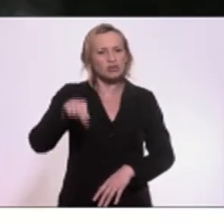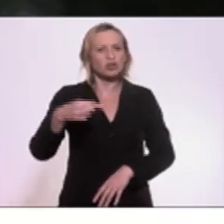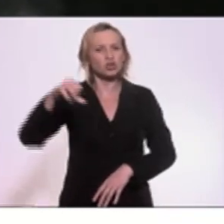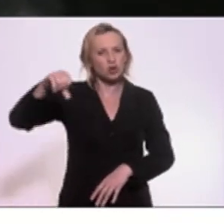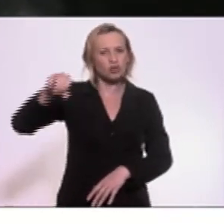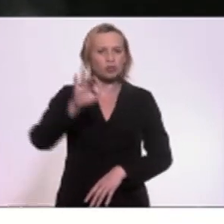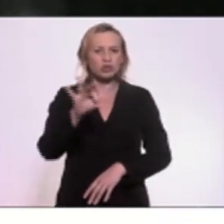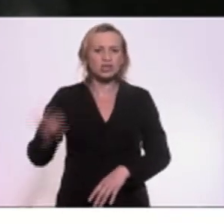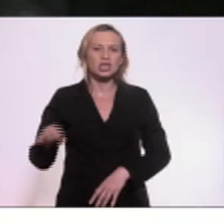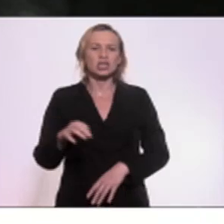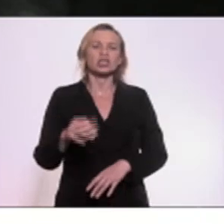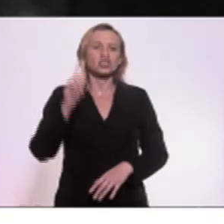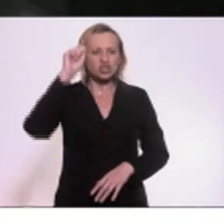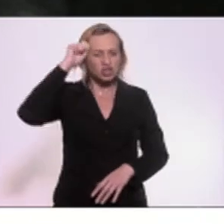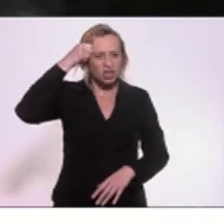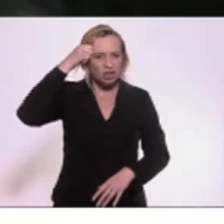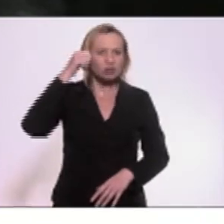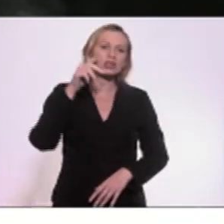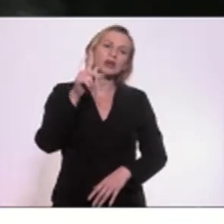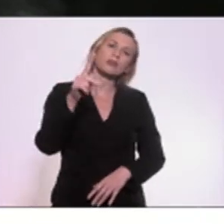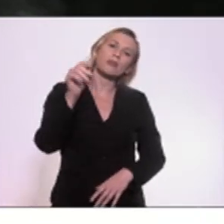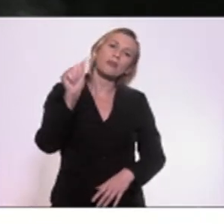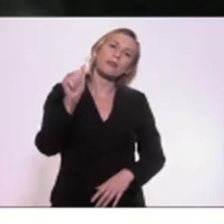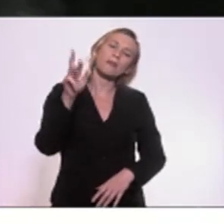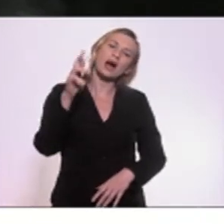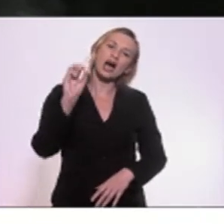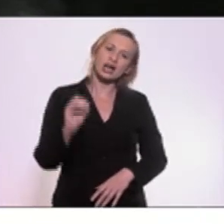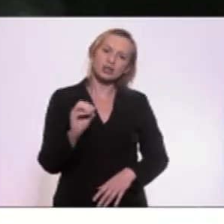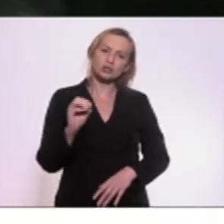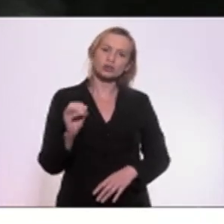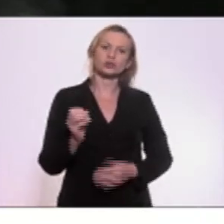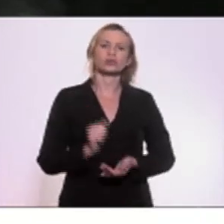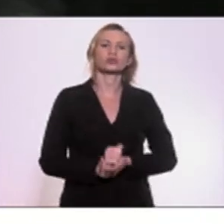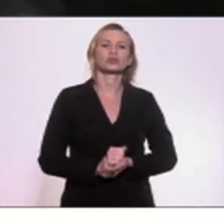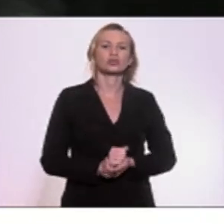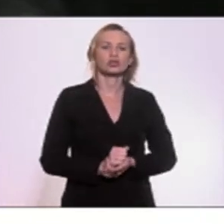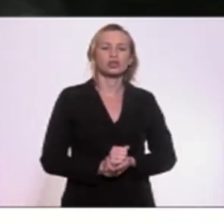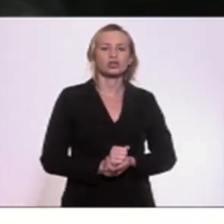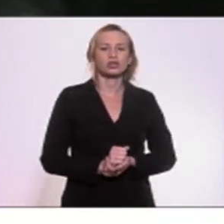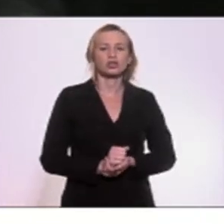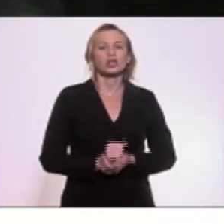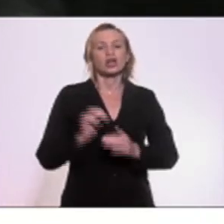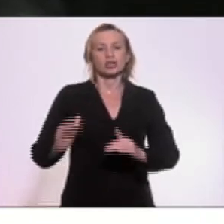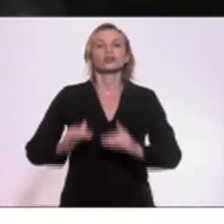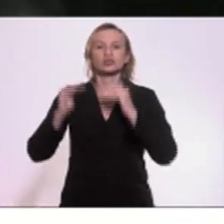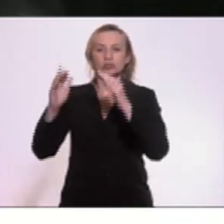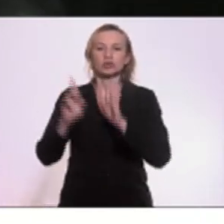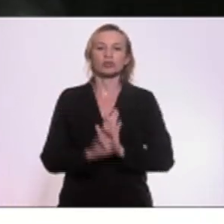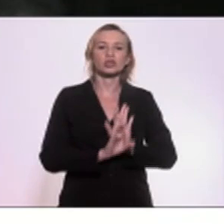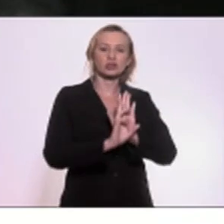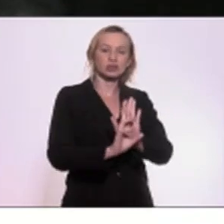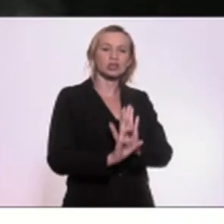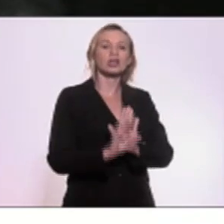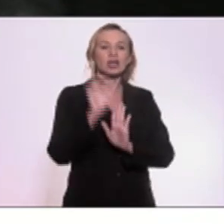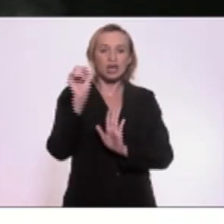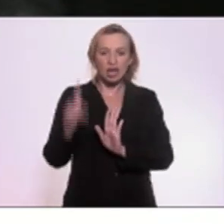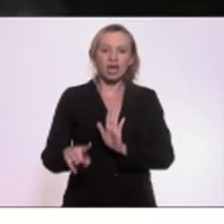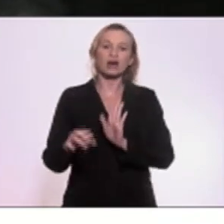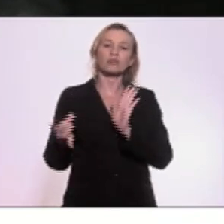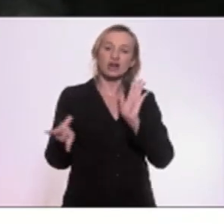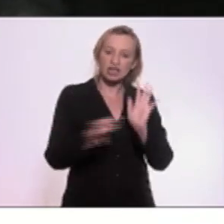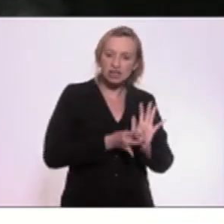55,9% de negros e pardos na população brasileira. Ou seja, a subrepresentatividade é uma